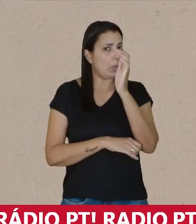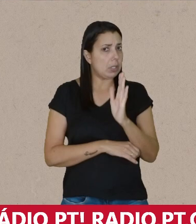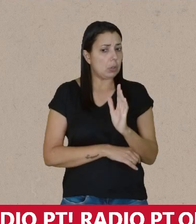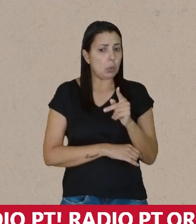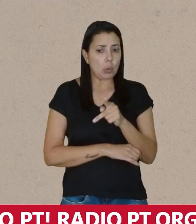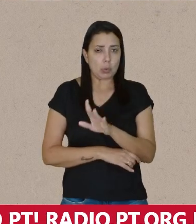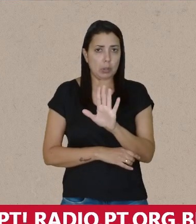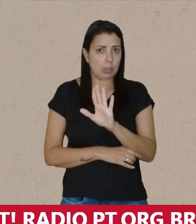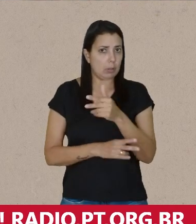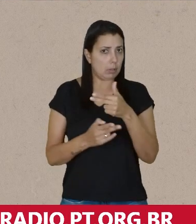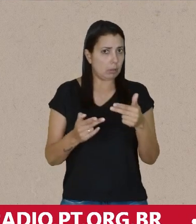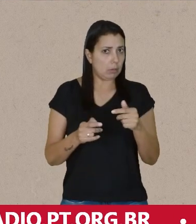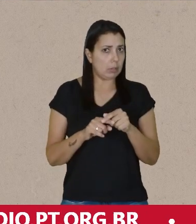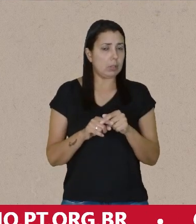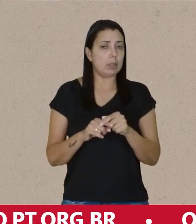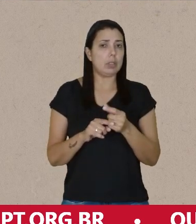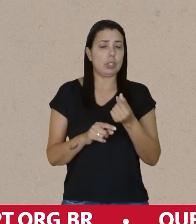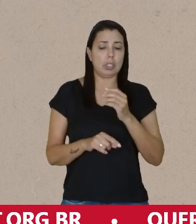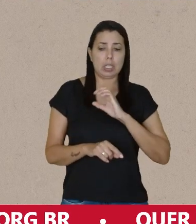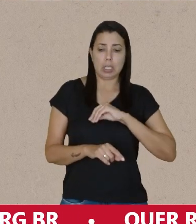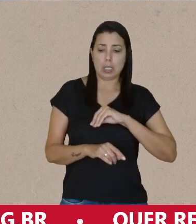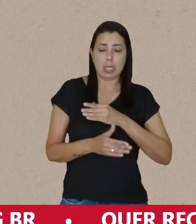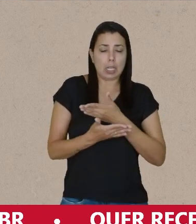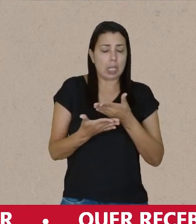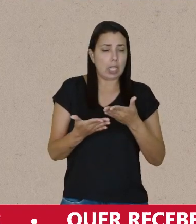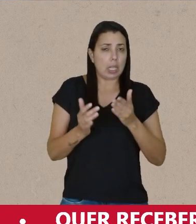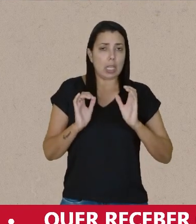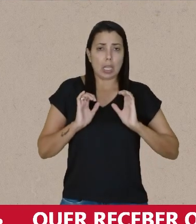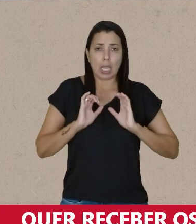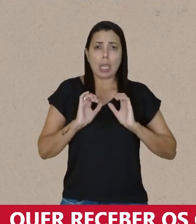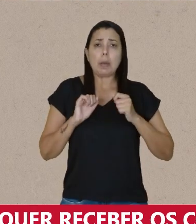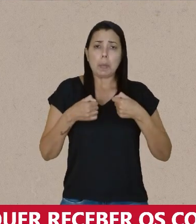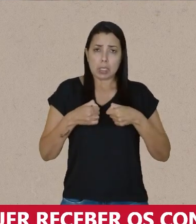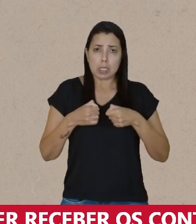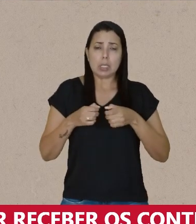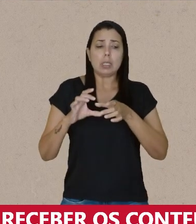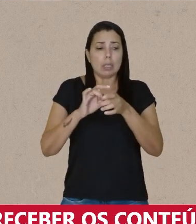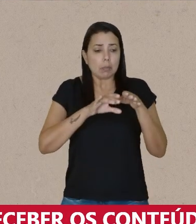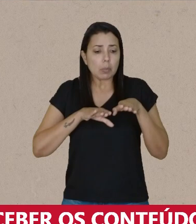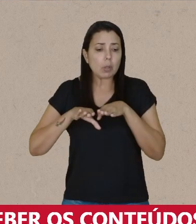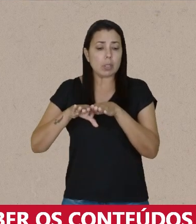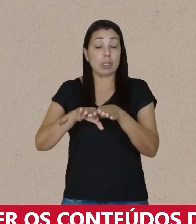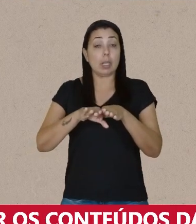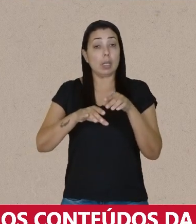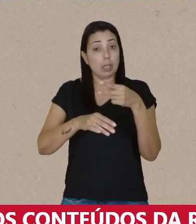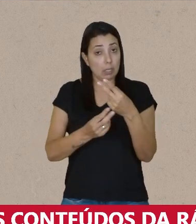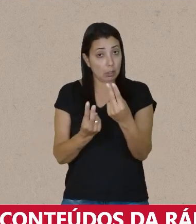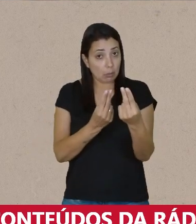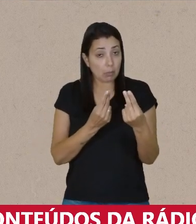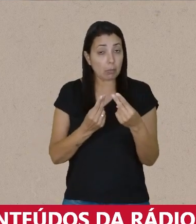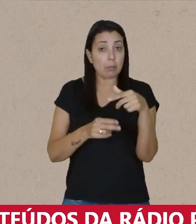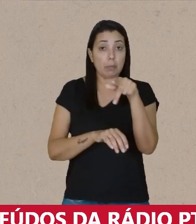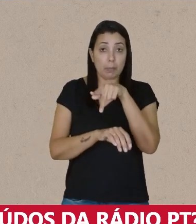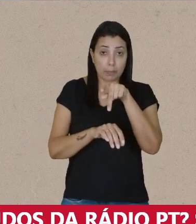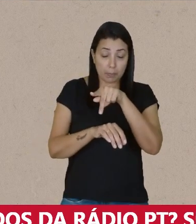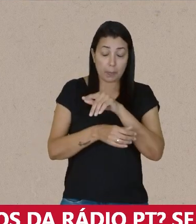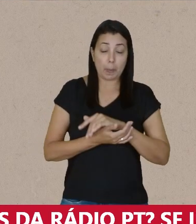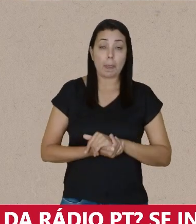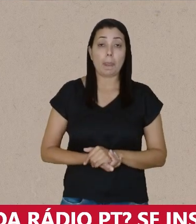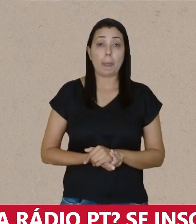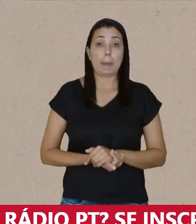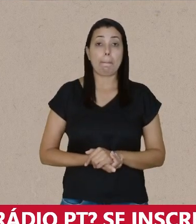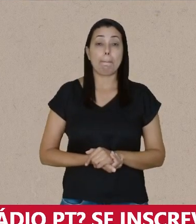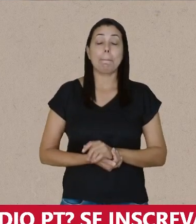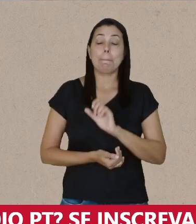continuar com essa concentração de renda e riqueza, né? E precisamos democratizar cada vez mais o país.